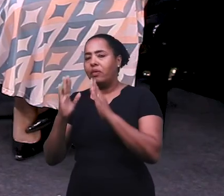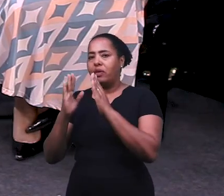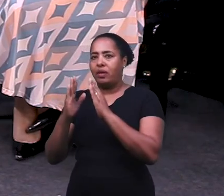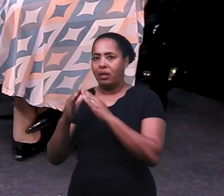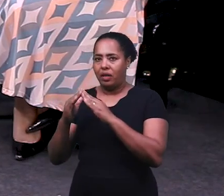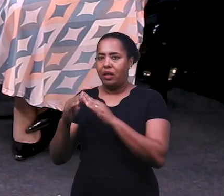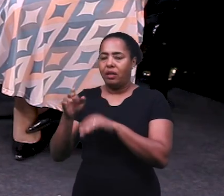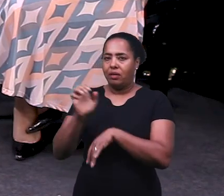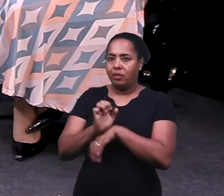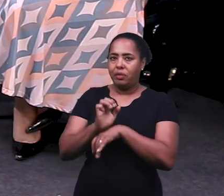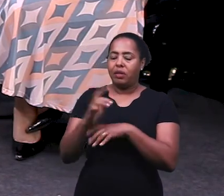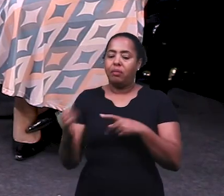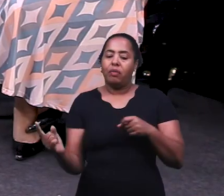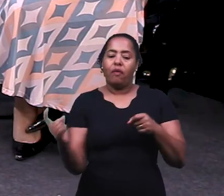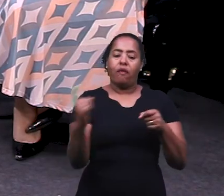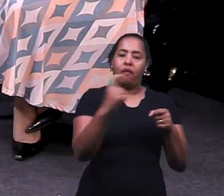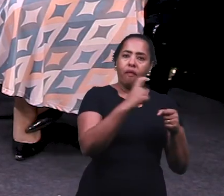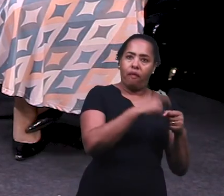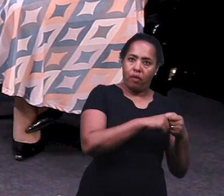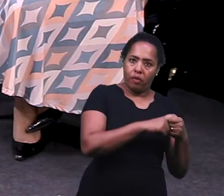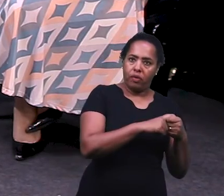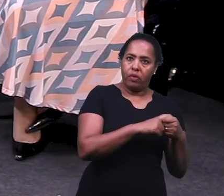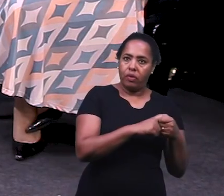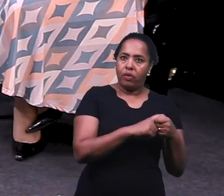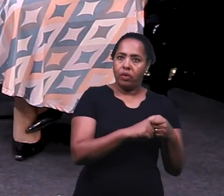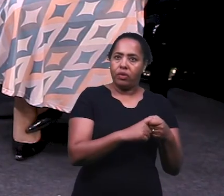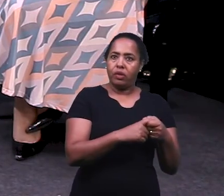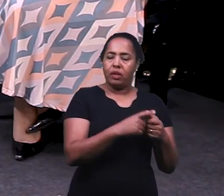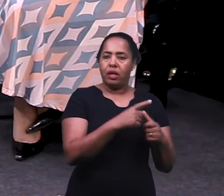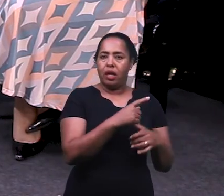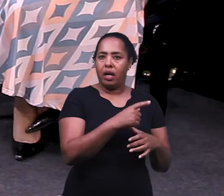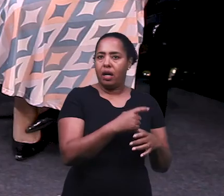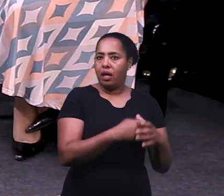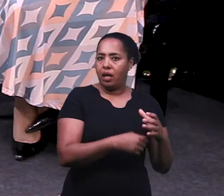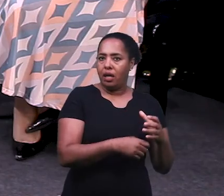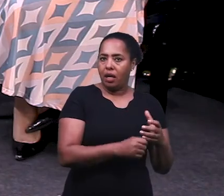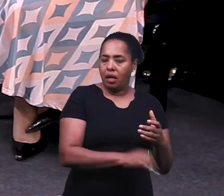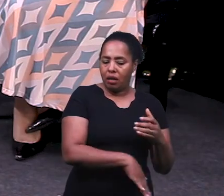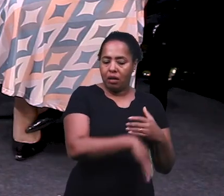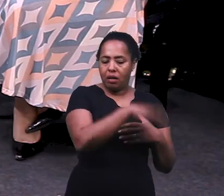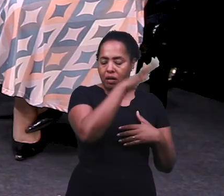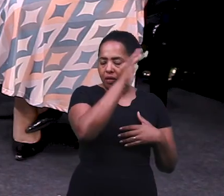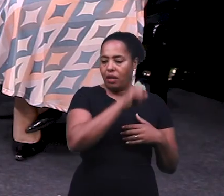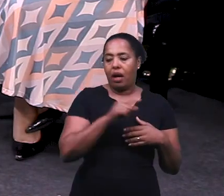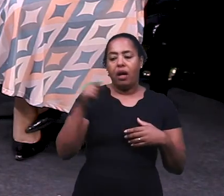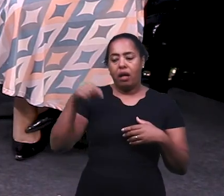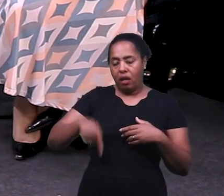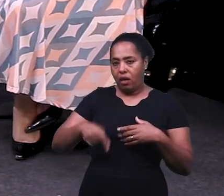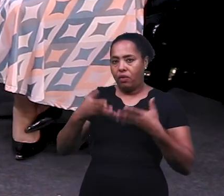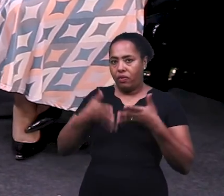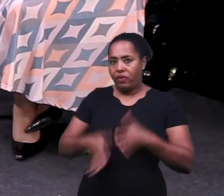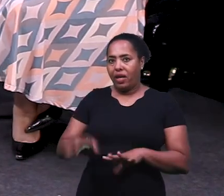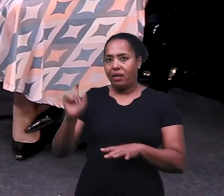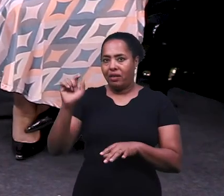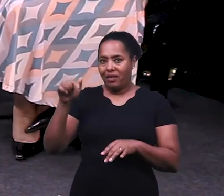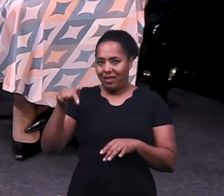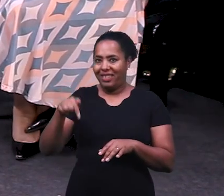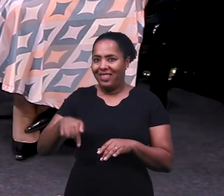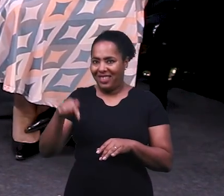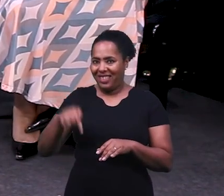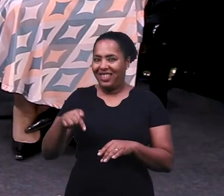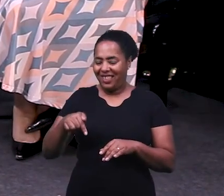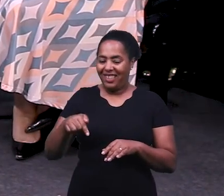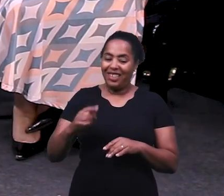né, engravidou, veio morar aqui, acabei nascendo e voltei pra lá Entendi. e fui criada lá. Mas você nasceu aqui.